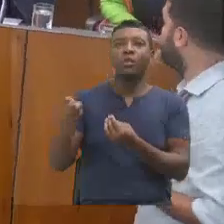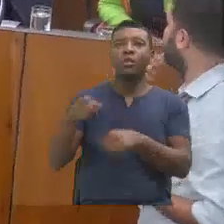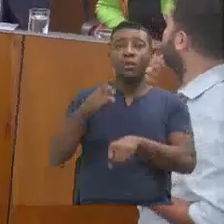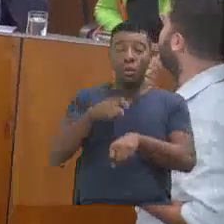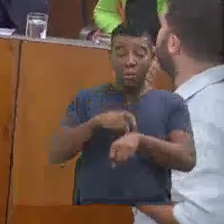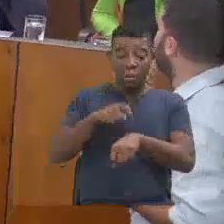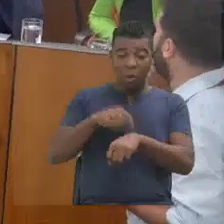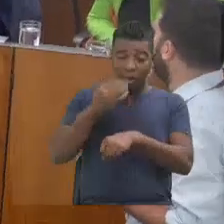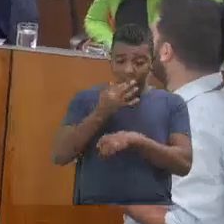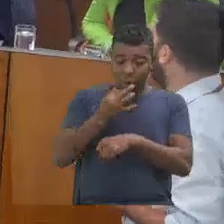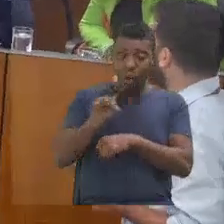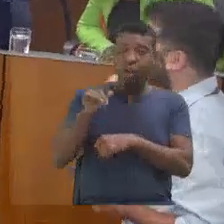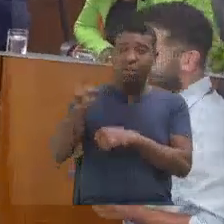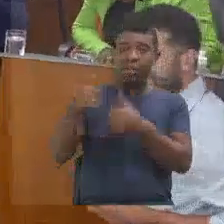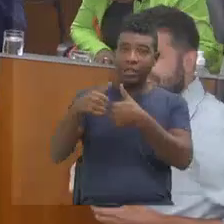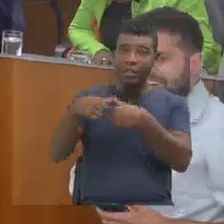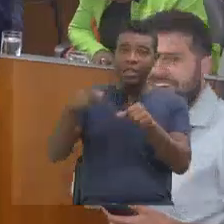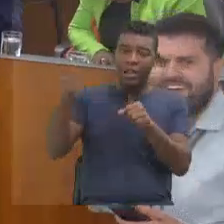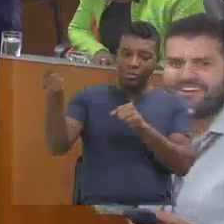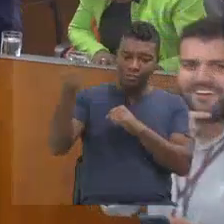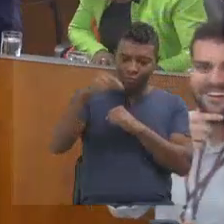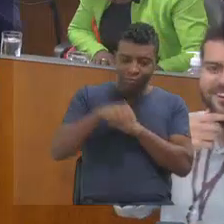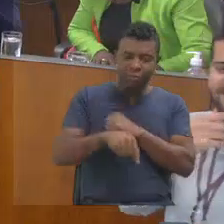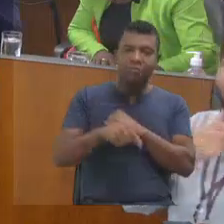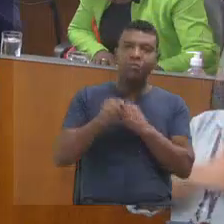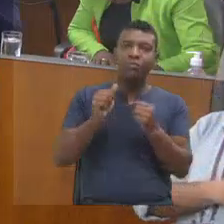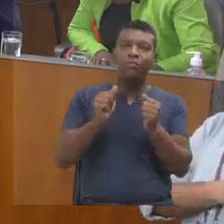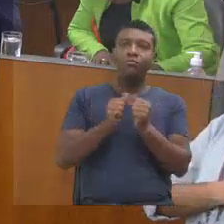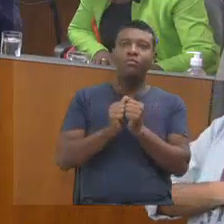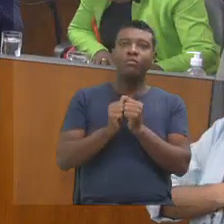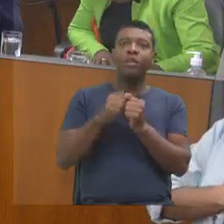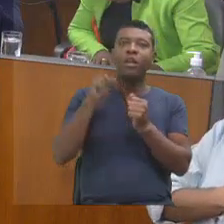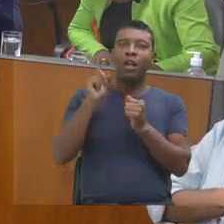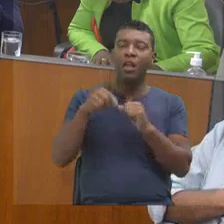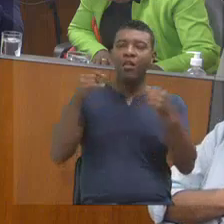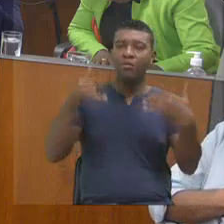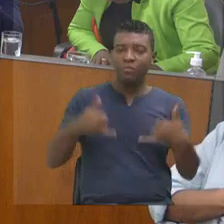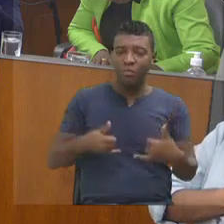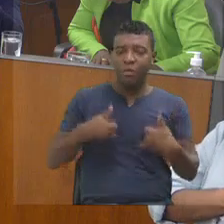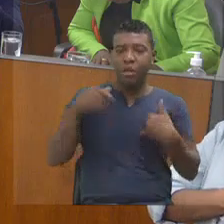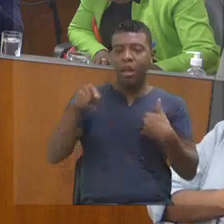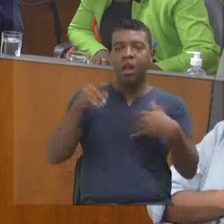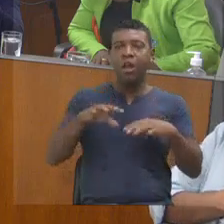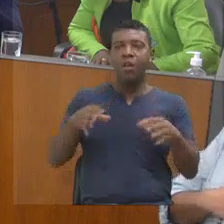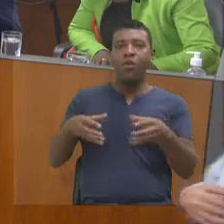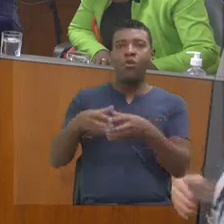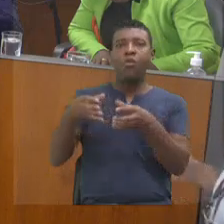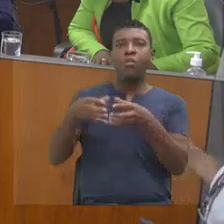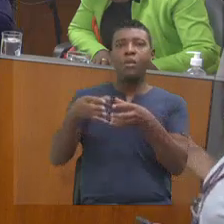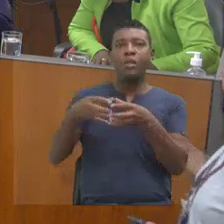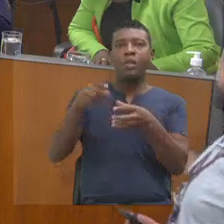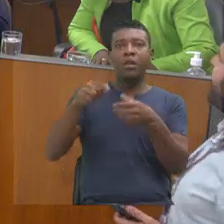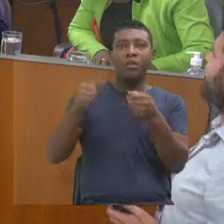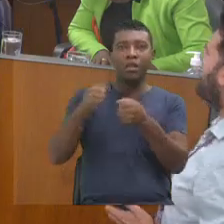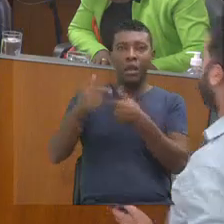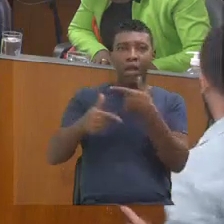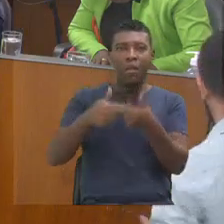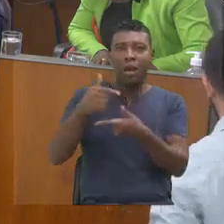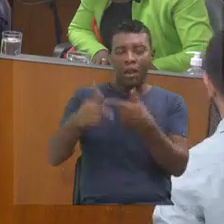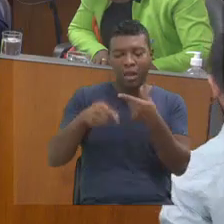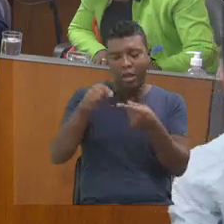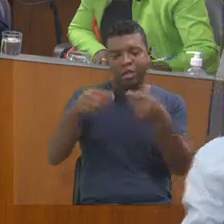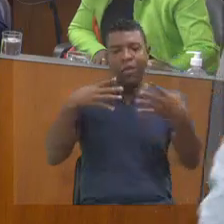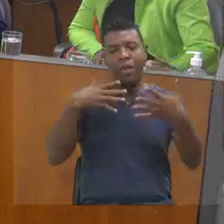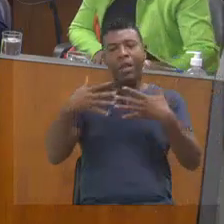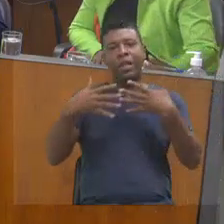de dor você está aqui honrando essa comissão e trabalhando aqui em prol do dessa